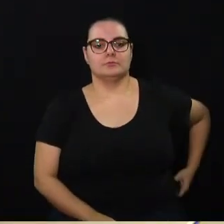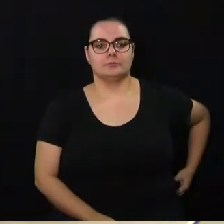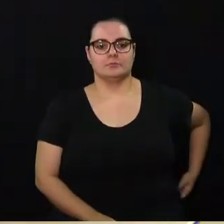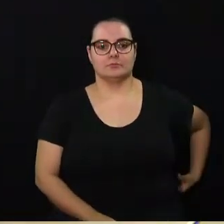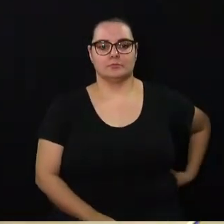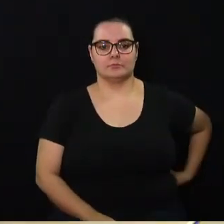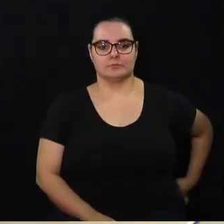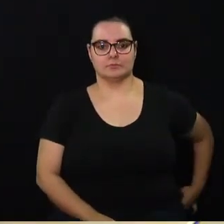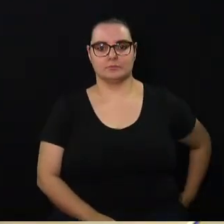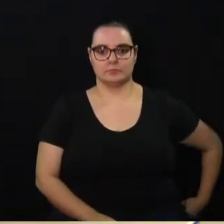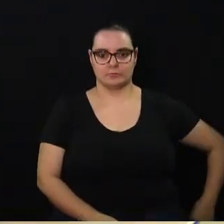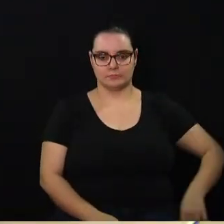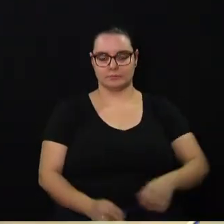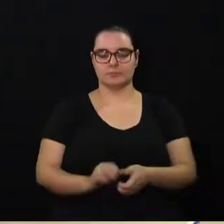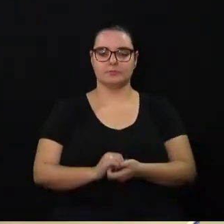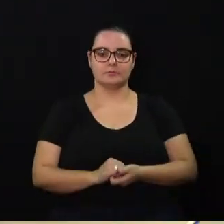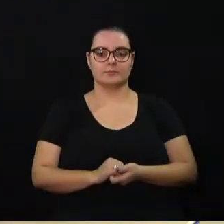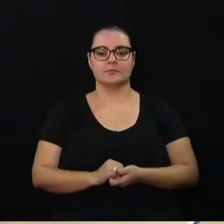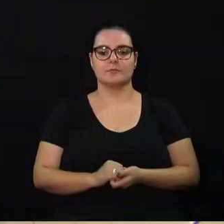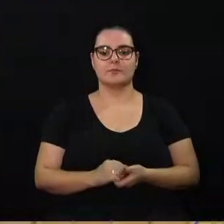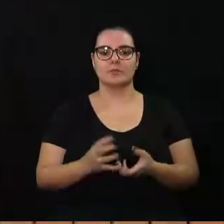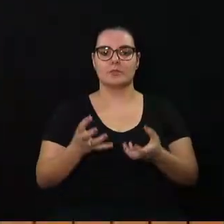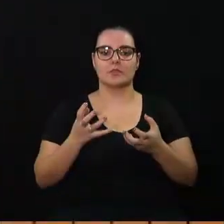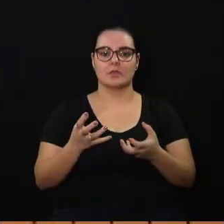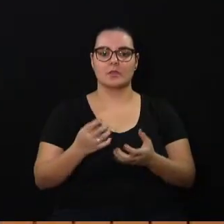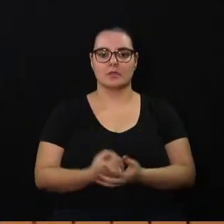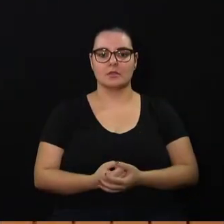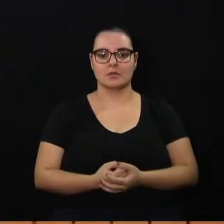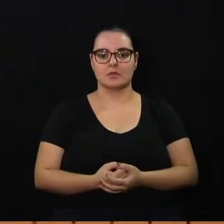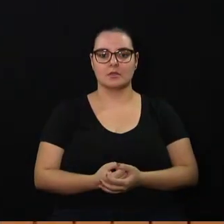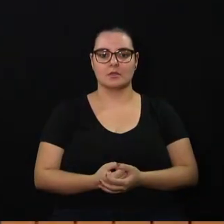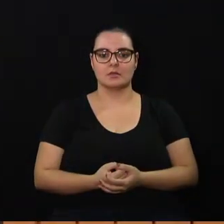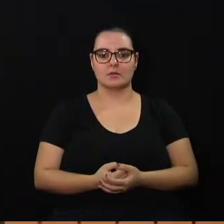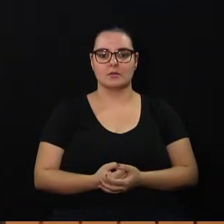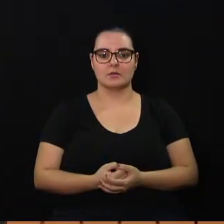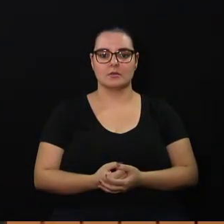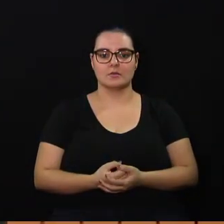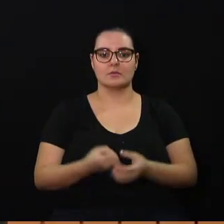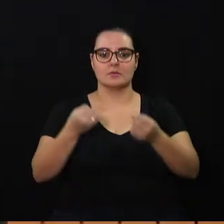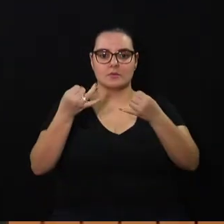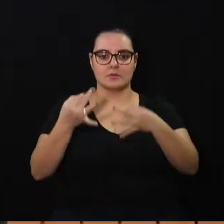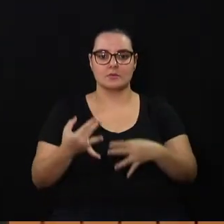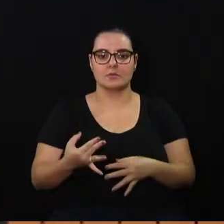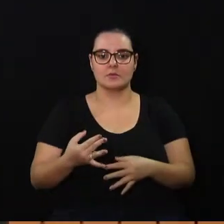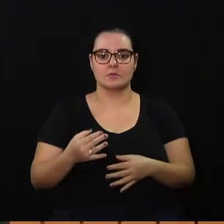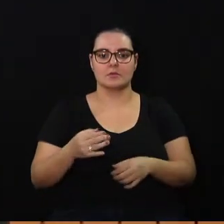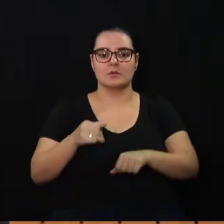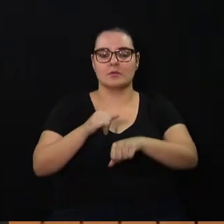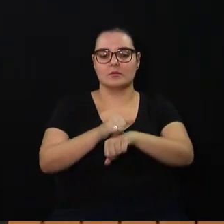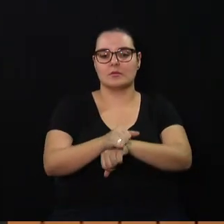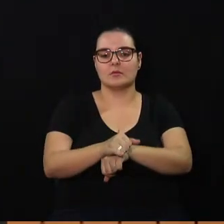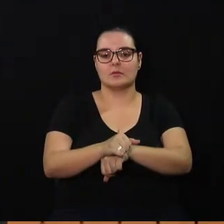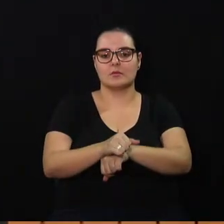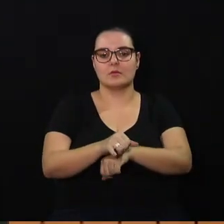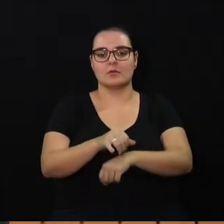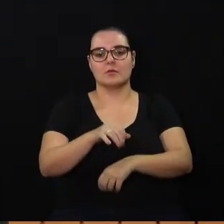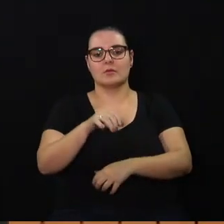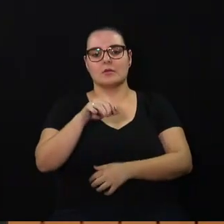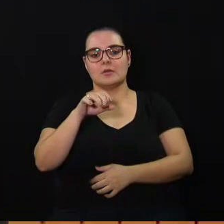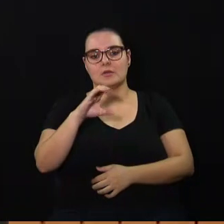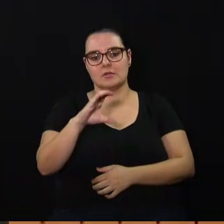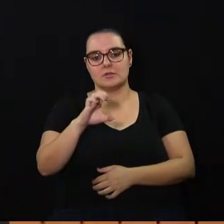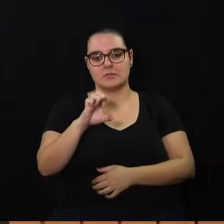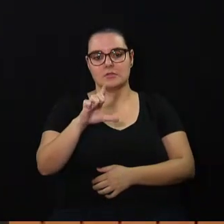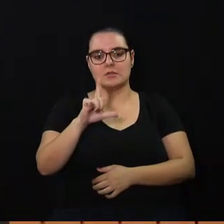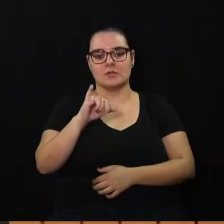nós gostaríamos de registrar a justificativa de ausência da célia leão é que é esse deputado estadual e hoje